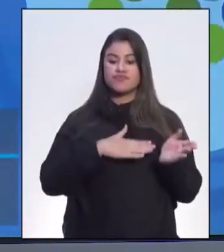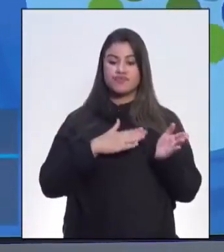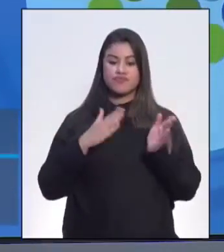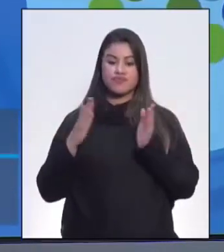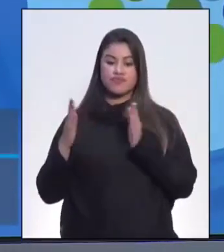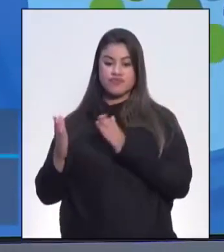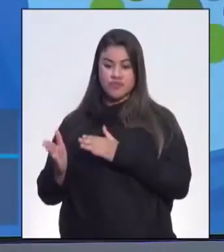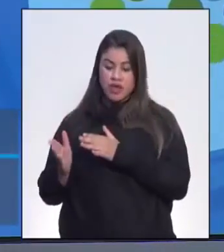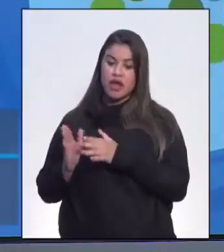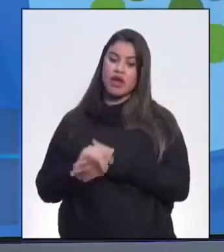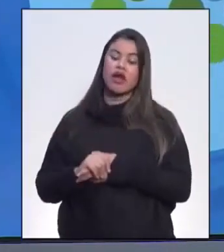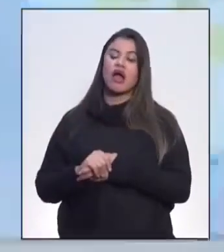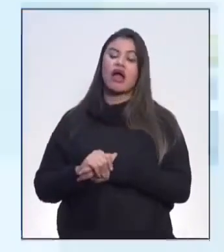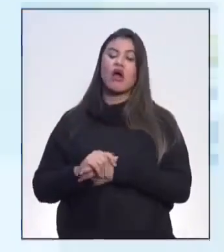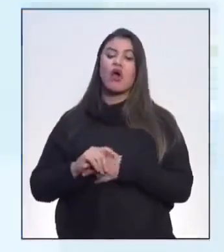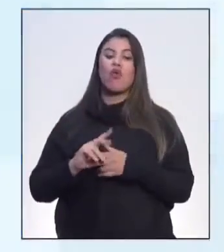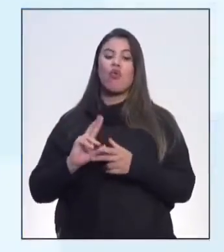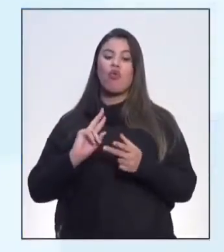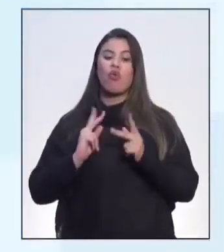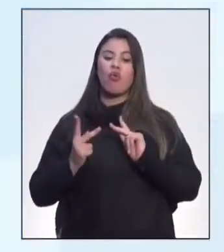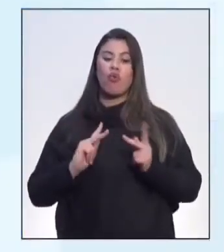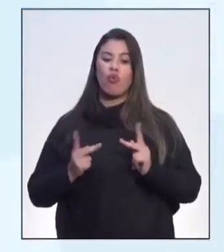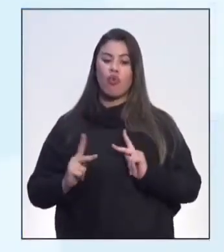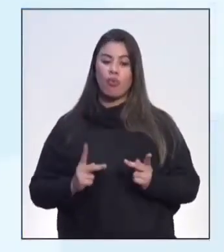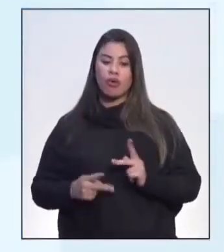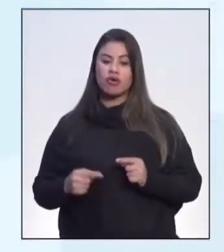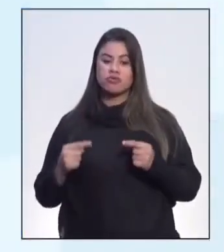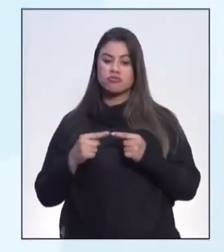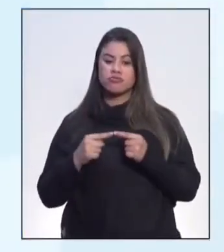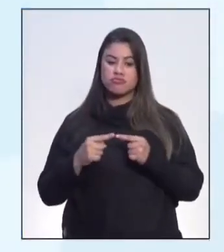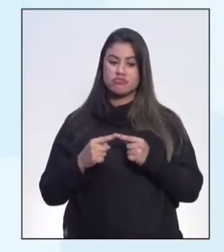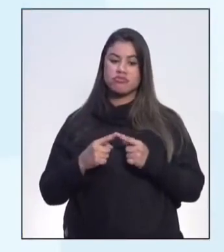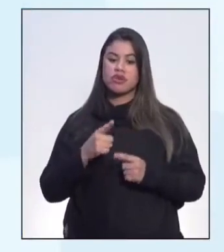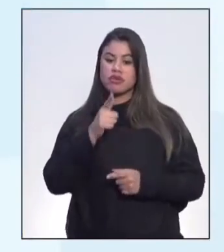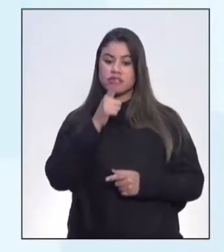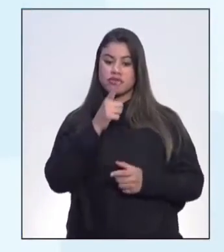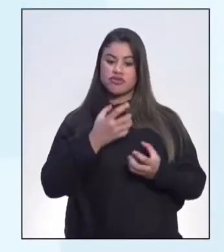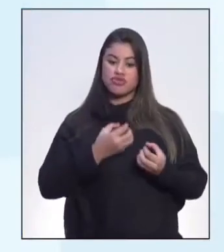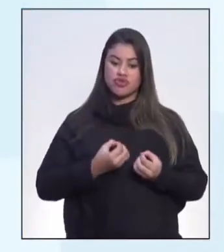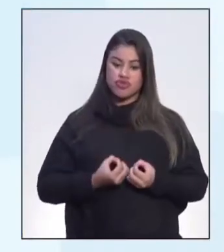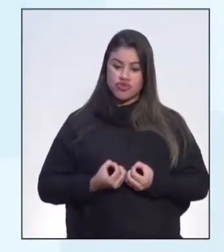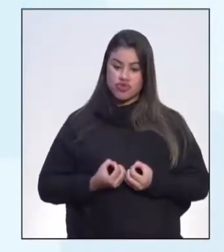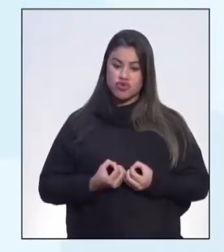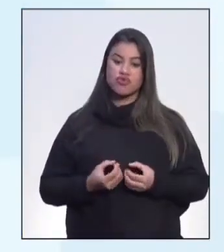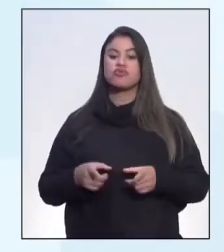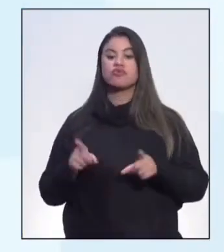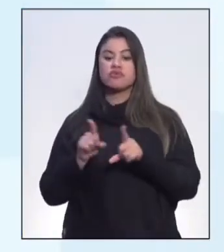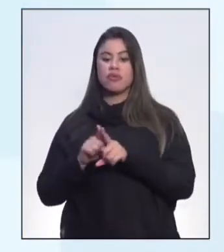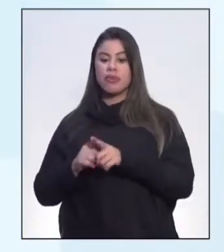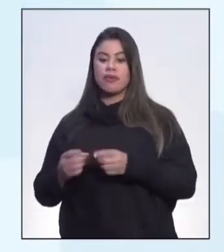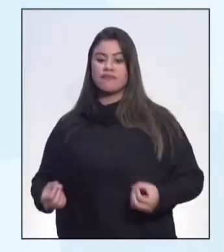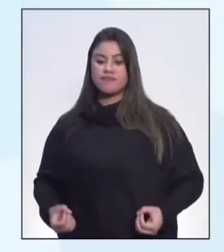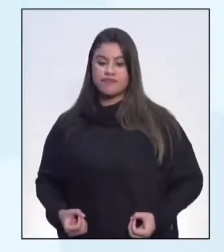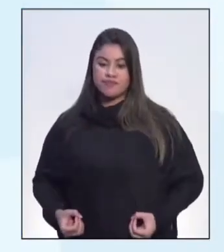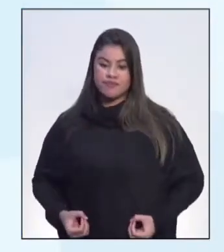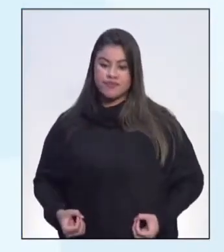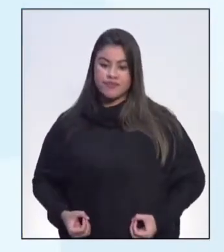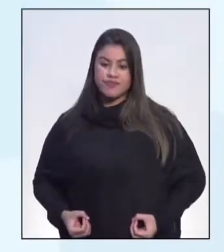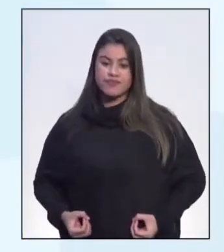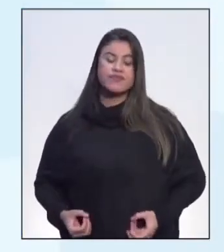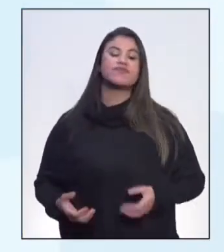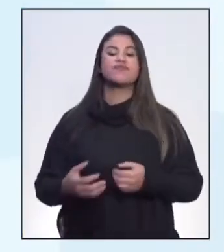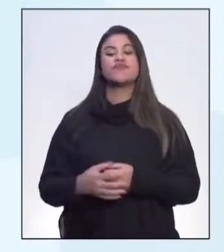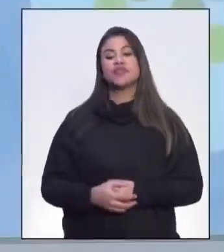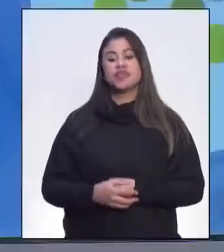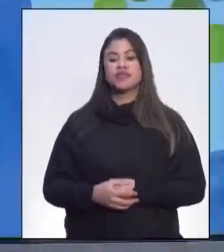que hormônio que é secretado pelo testículo e pelos ovários, respectivamente? Tá bom?